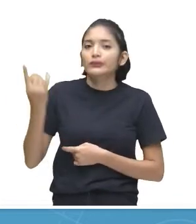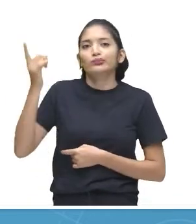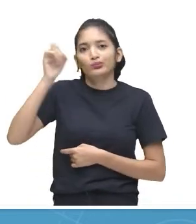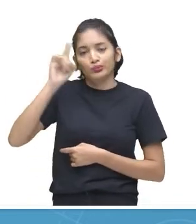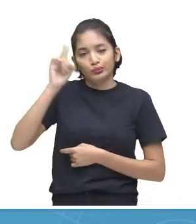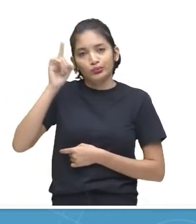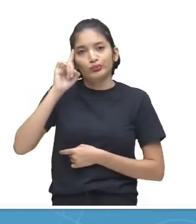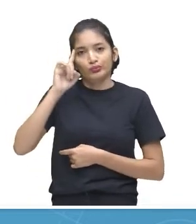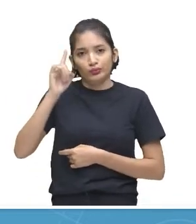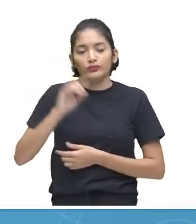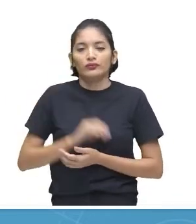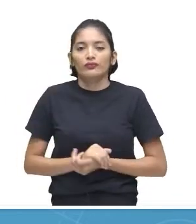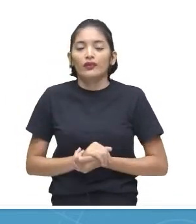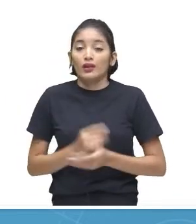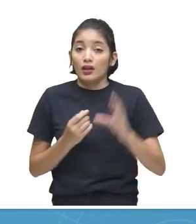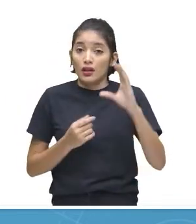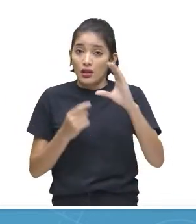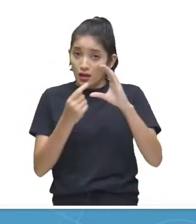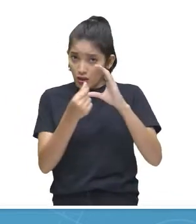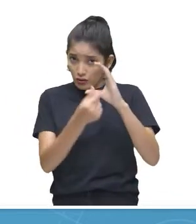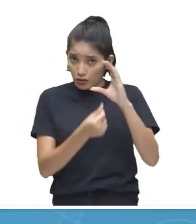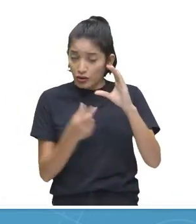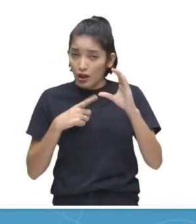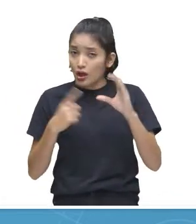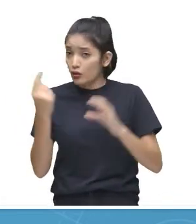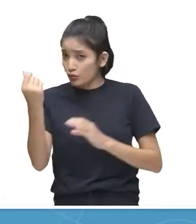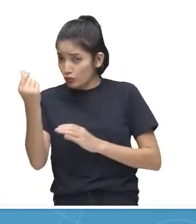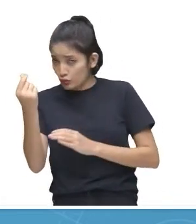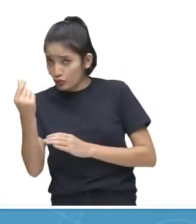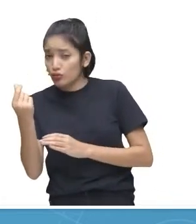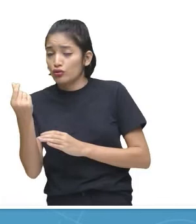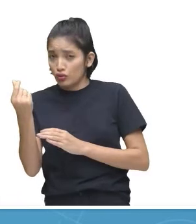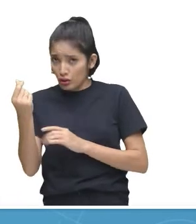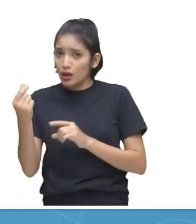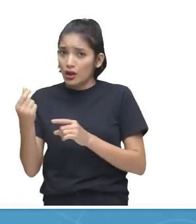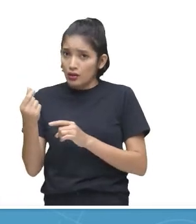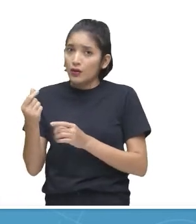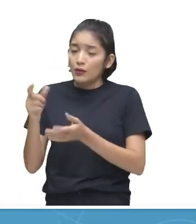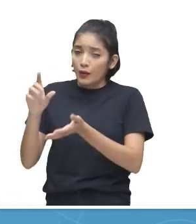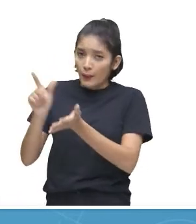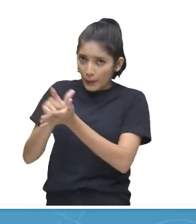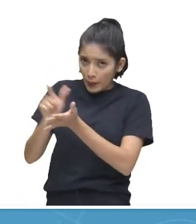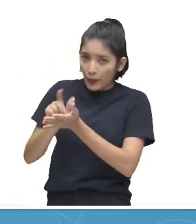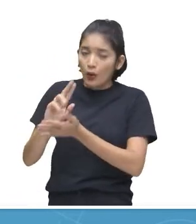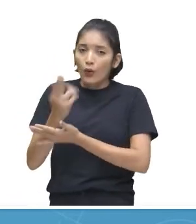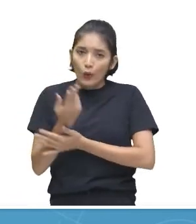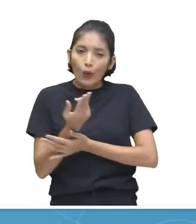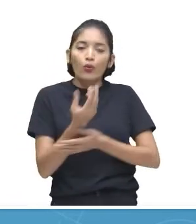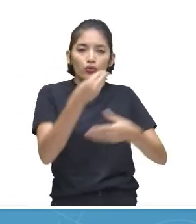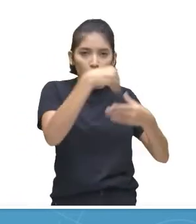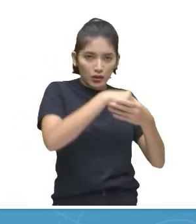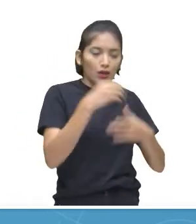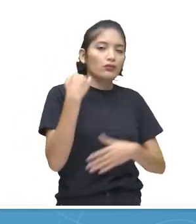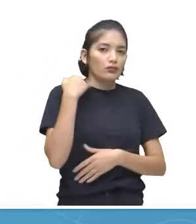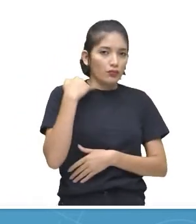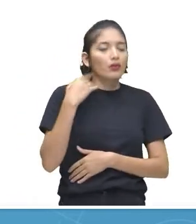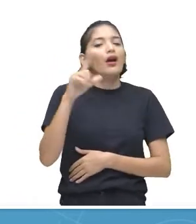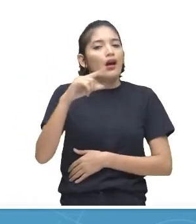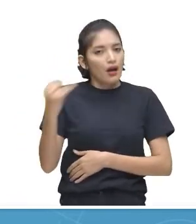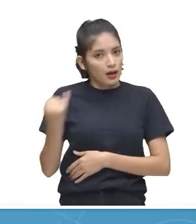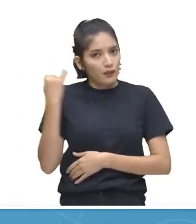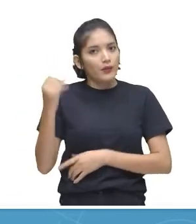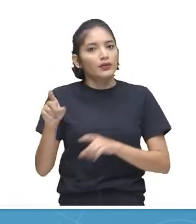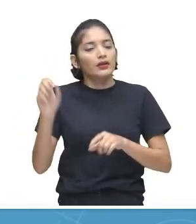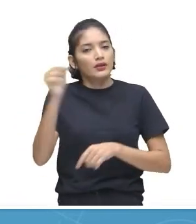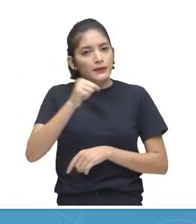de hoje. O capital, você ter o dinheiro físico ou o dinheiro virtual é tão importante. Então, o papel ainda do banco é importante nos dias de